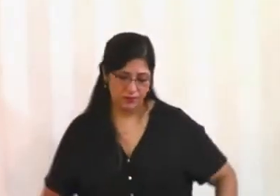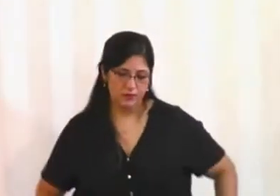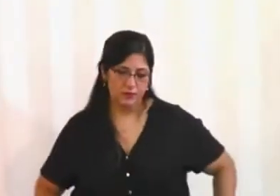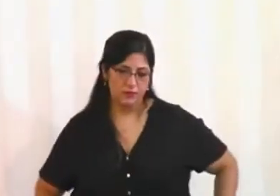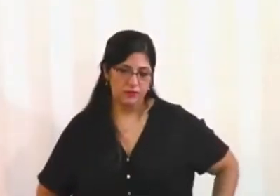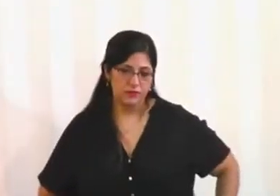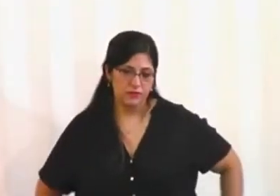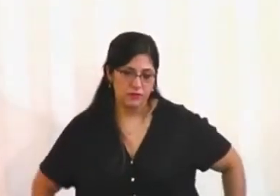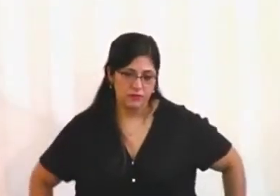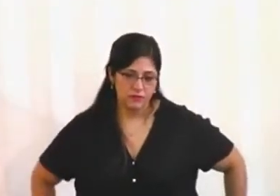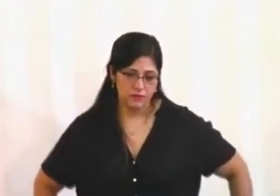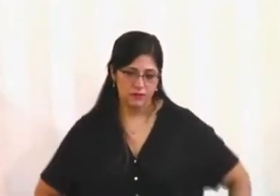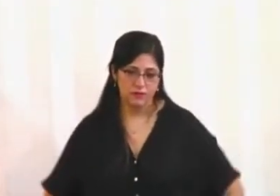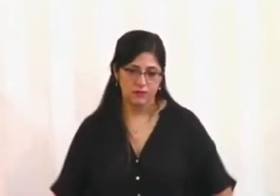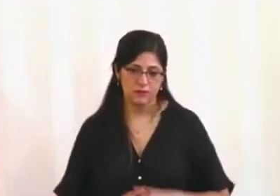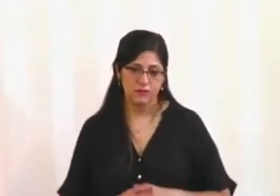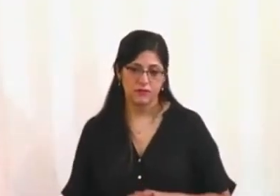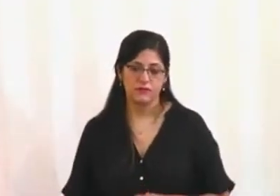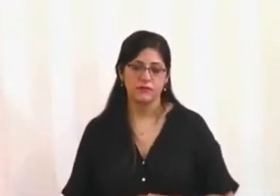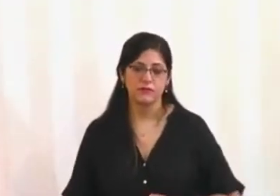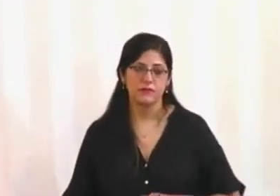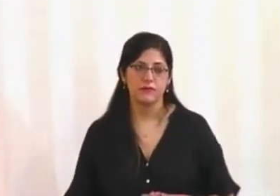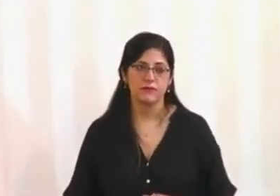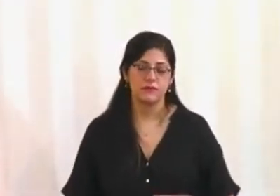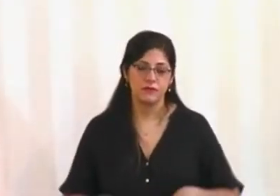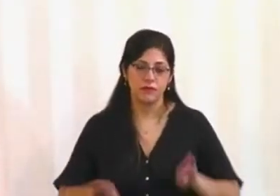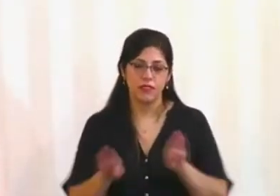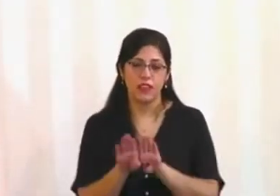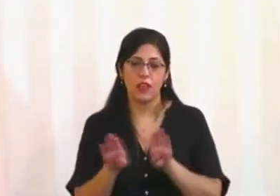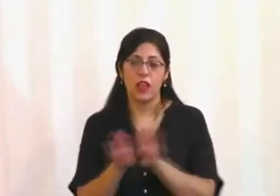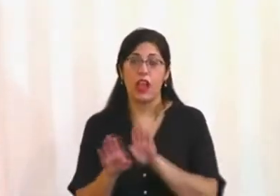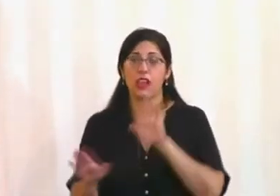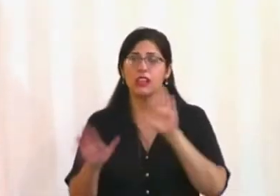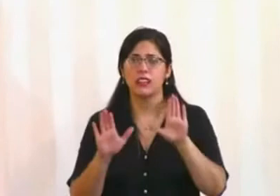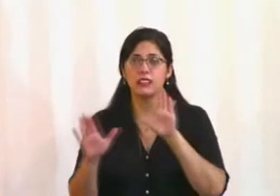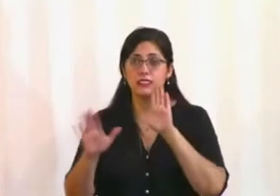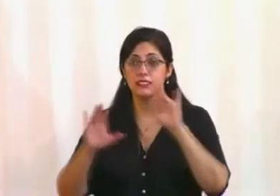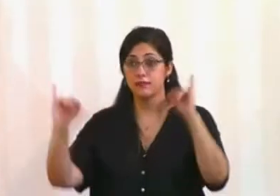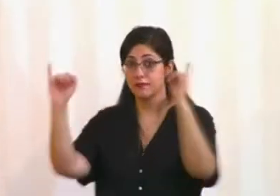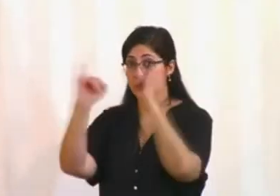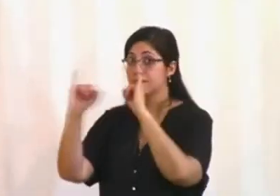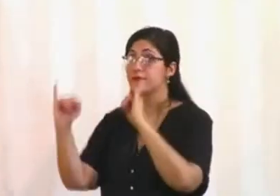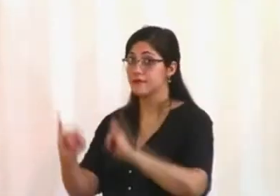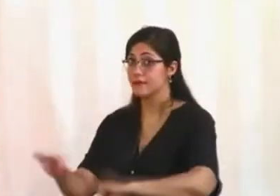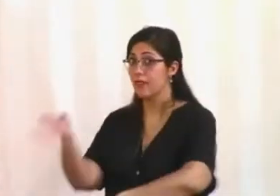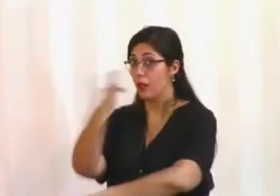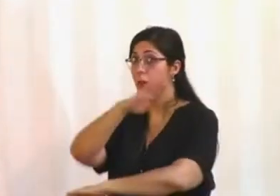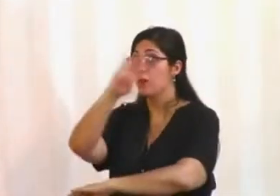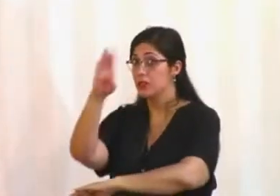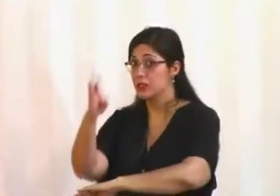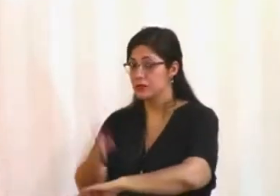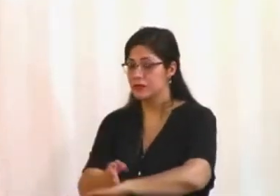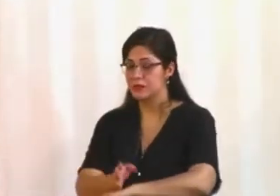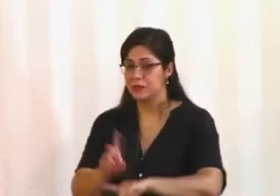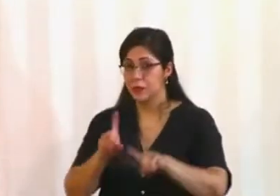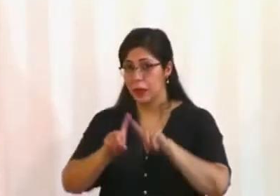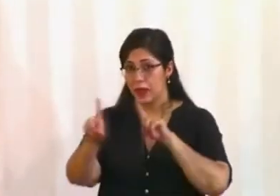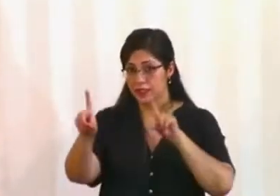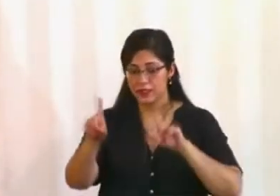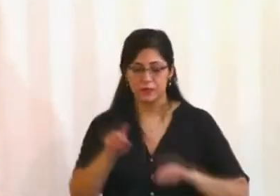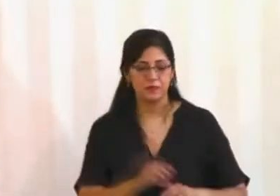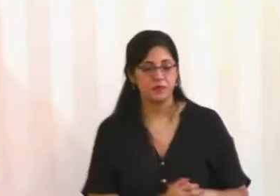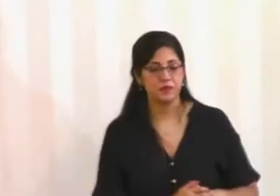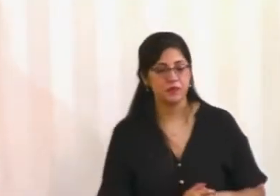lugares também, adoravam os deuses, melhor dizendo. E para onde ele está indo agora? Ou onde Deus o